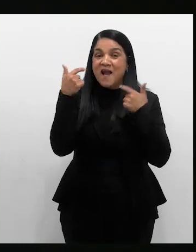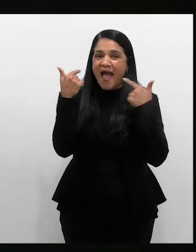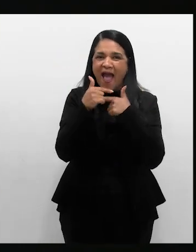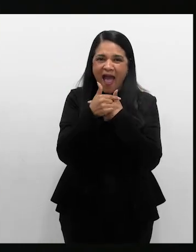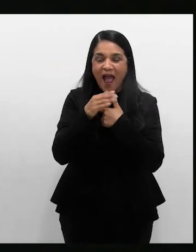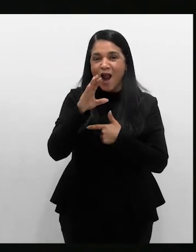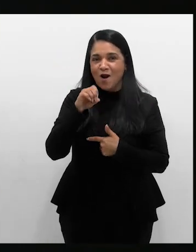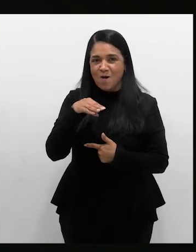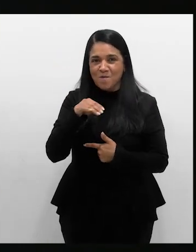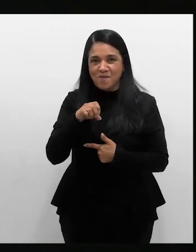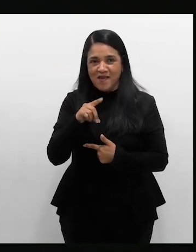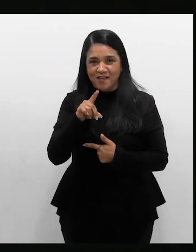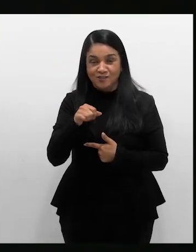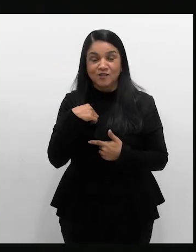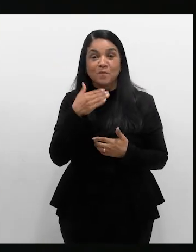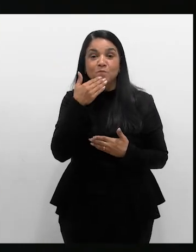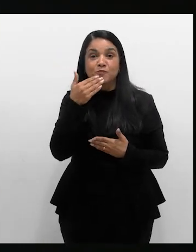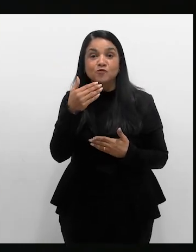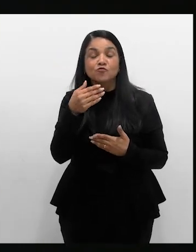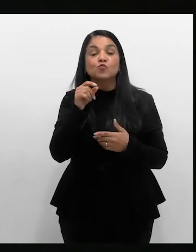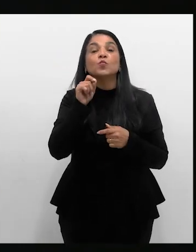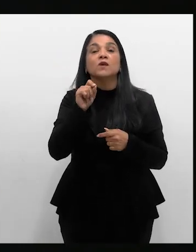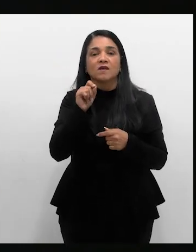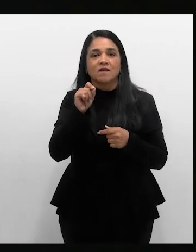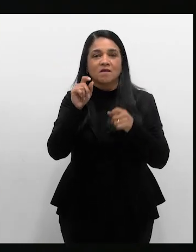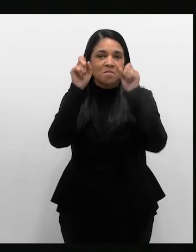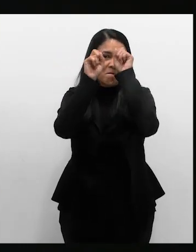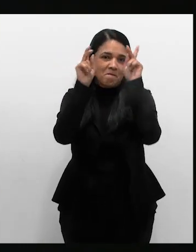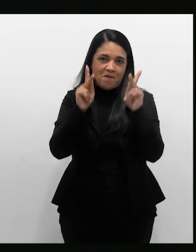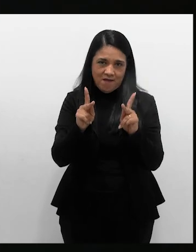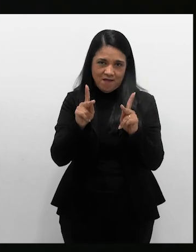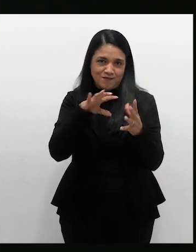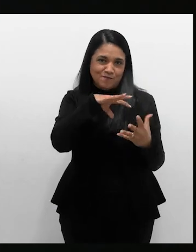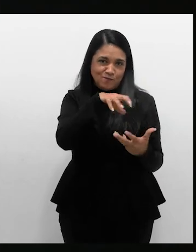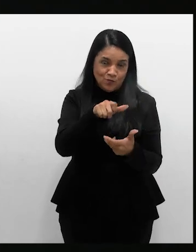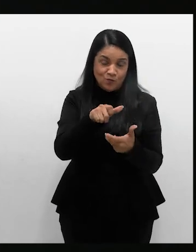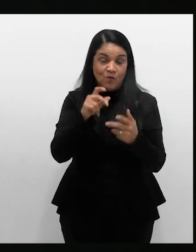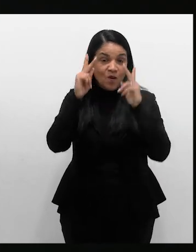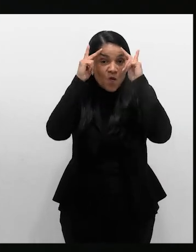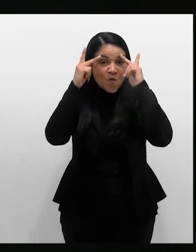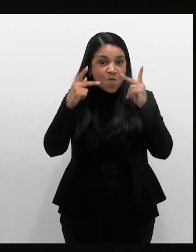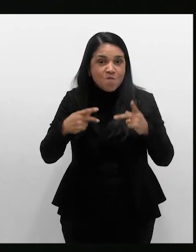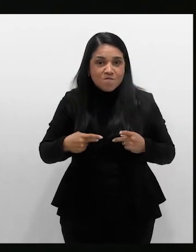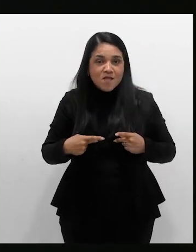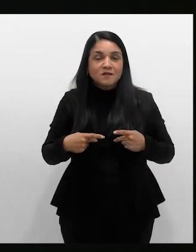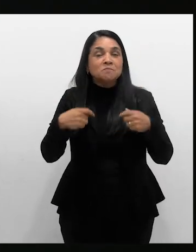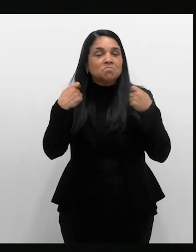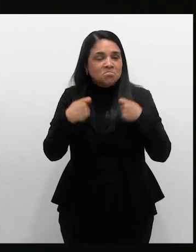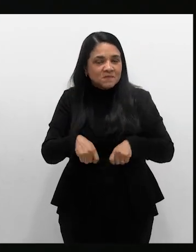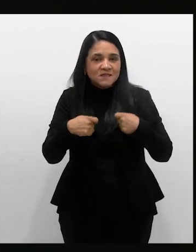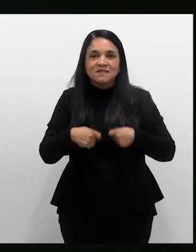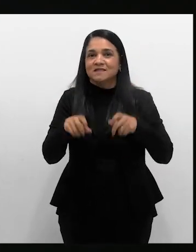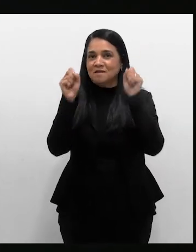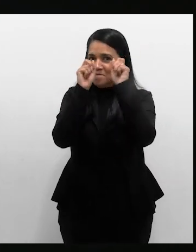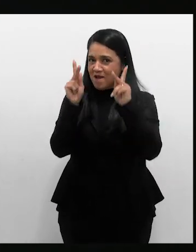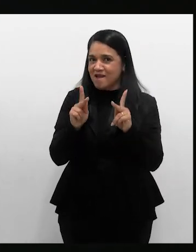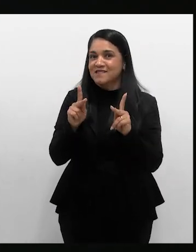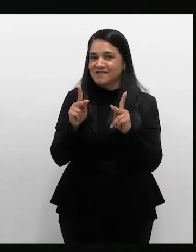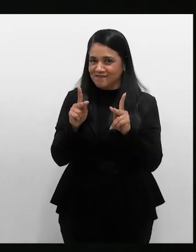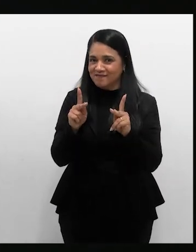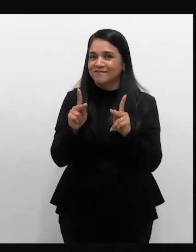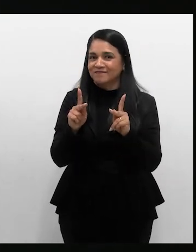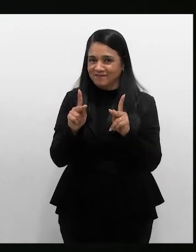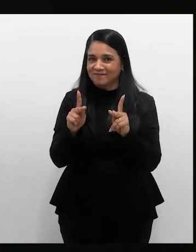uma comédia, mas o cara está, na verdade, pedindo paz. E a gente está num momento, aliás, a humanidade sempre esteve precisando dela, mas